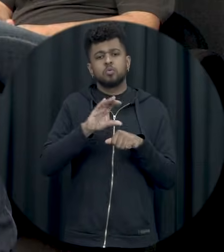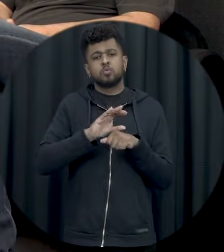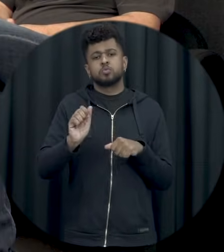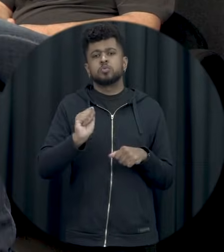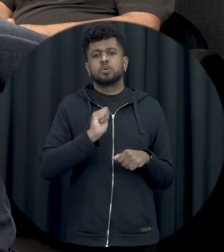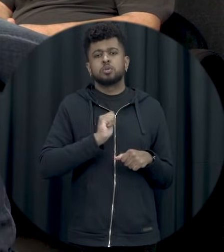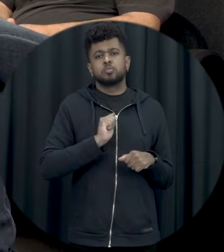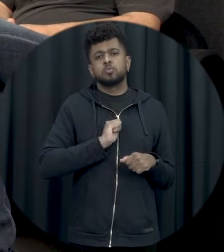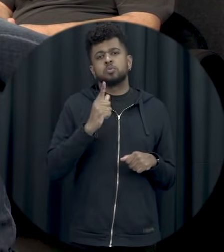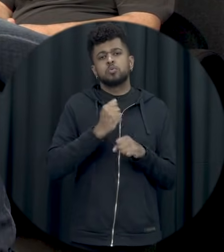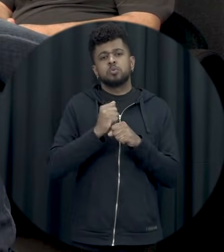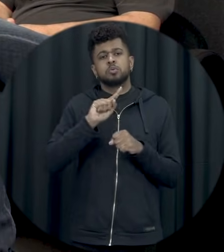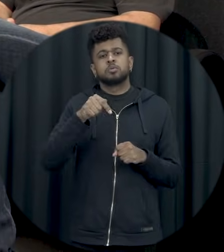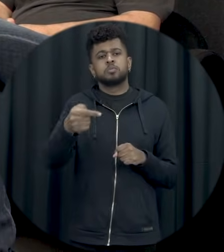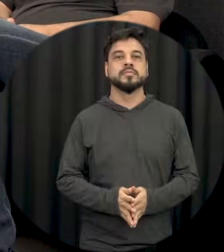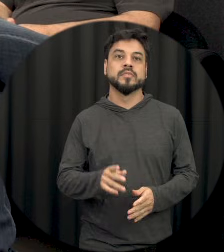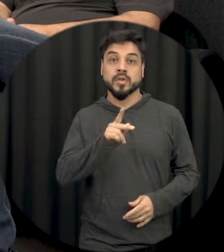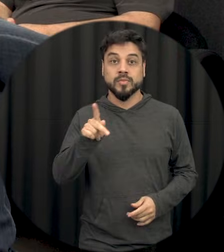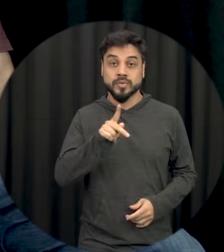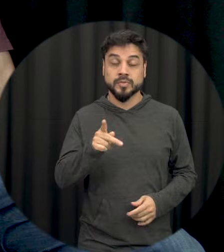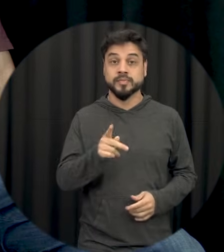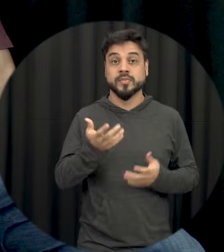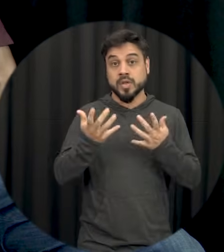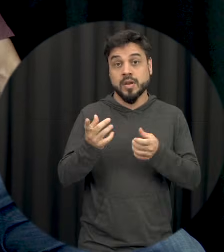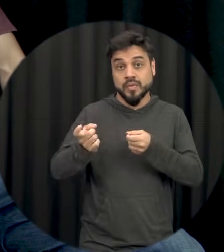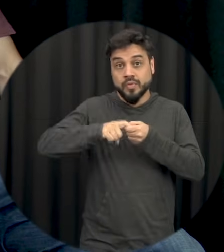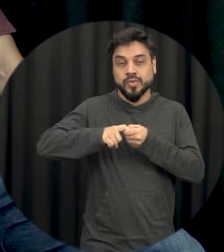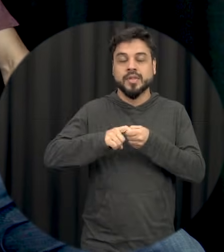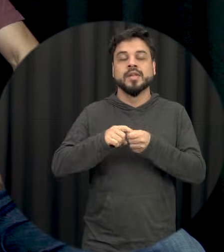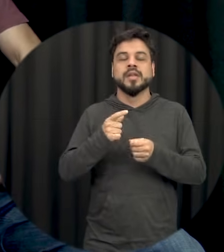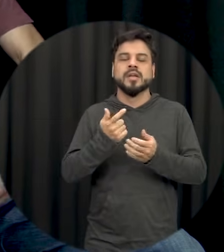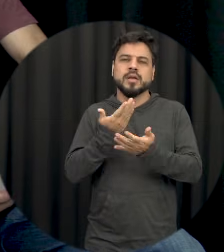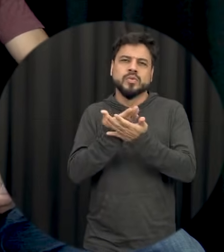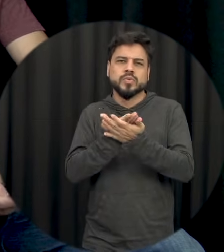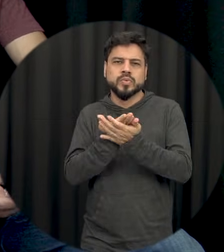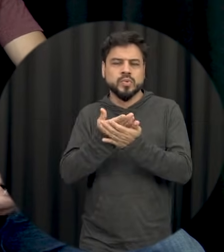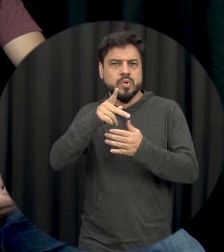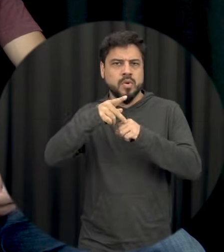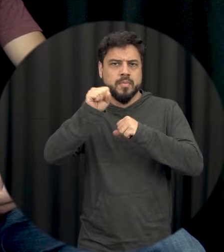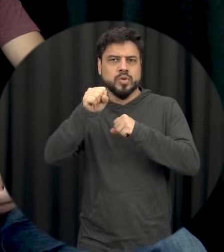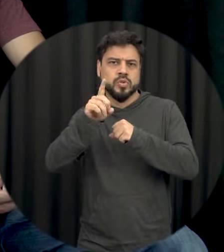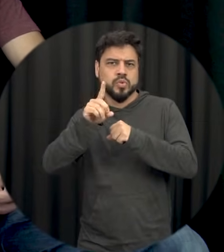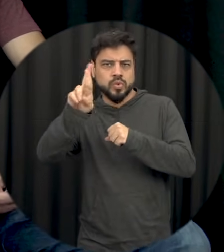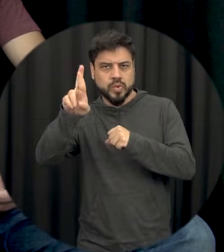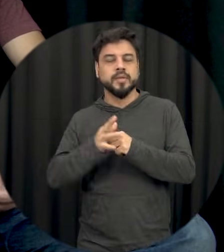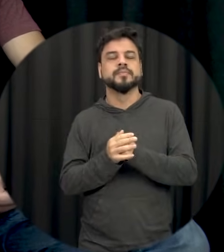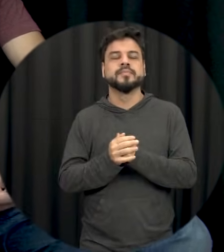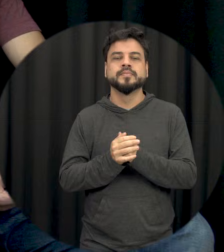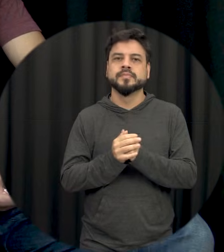2011. Perfeito. Professor, eu quero retomar aqui nos estudos de pós-doutorado.